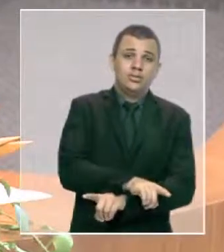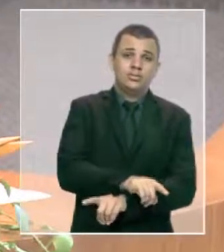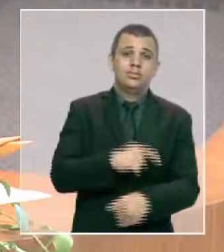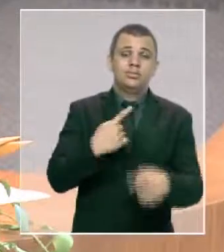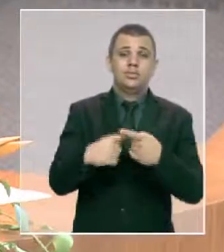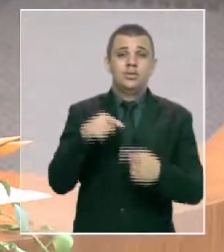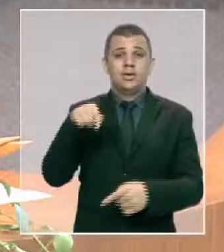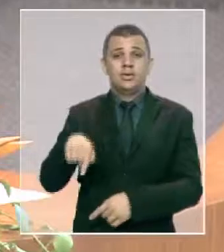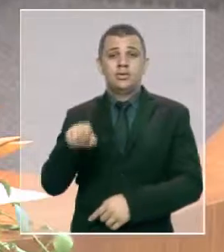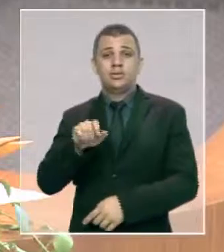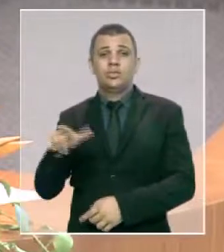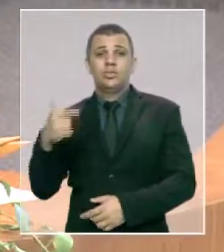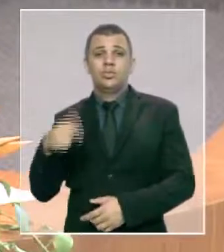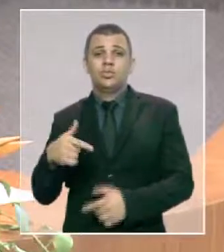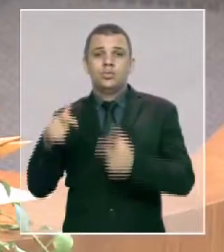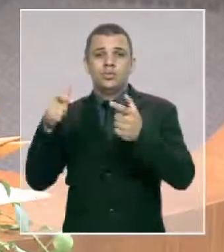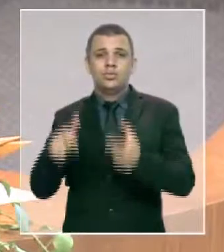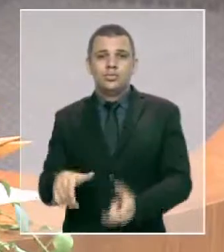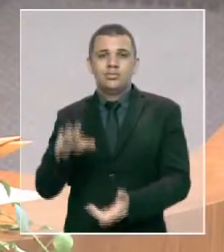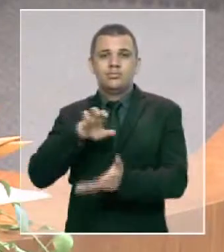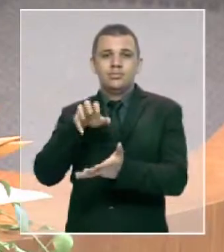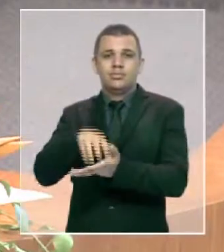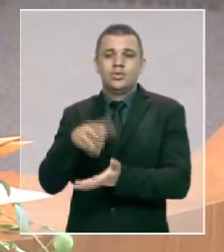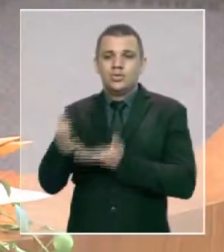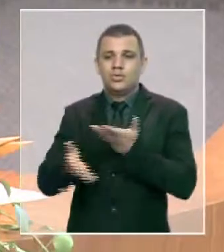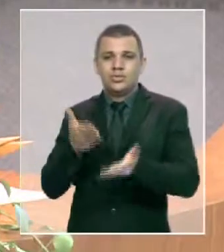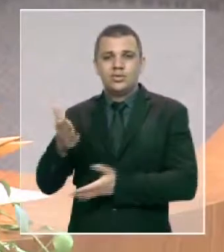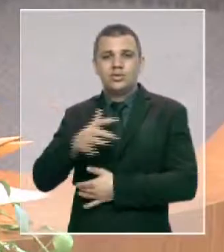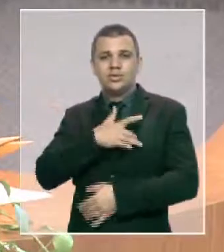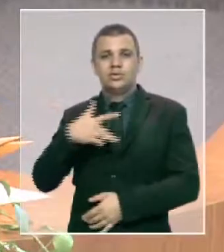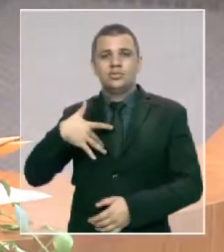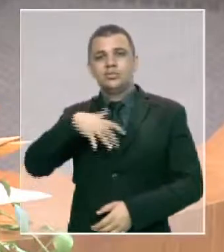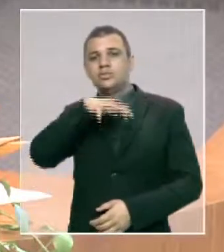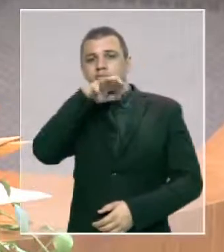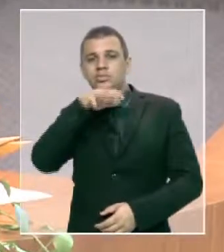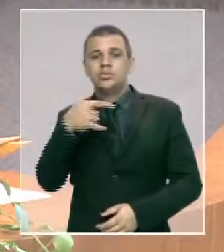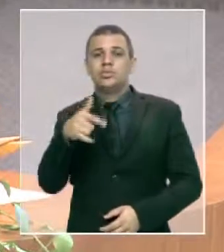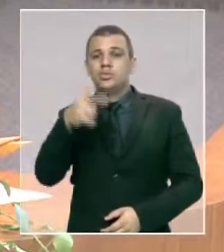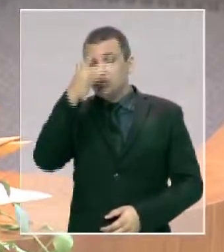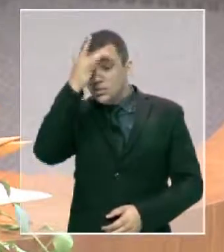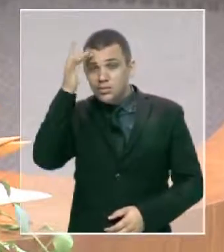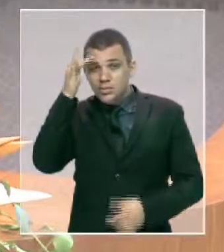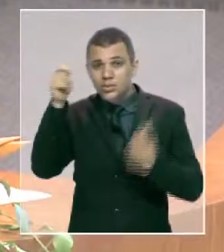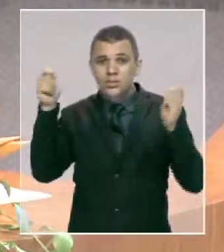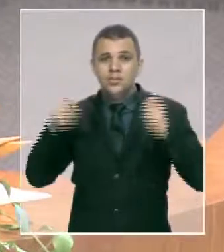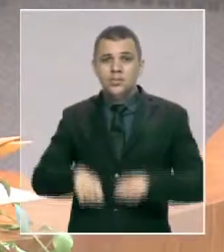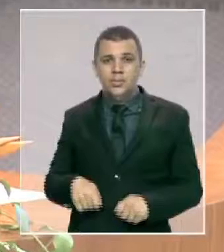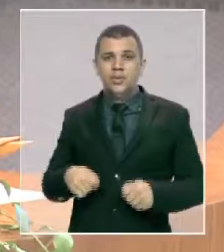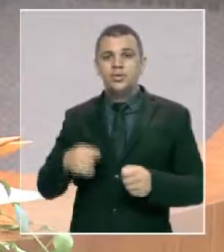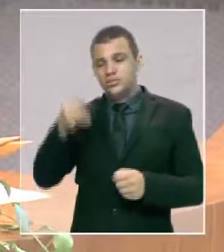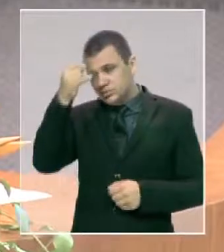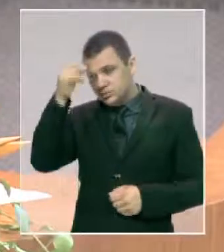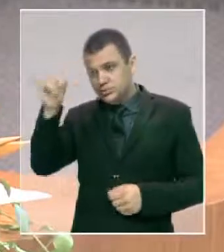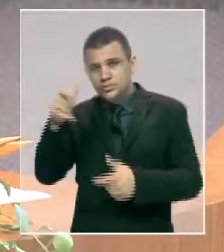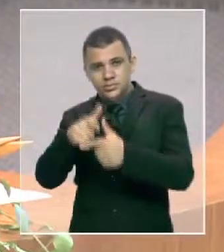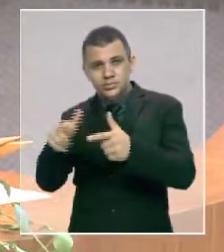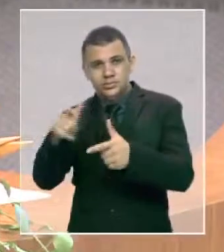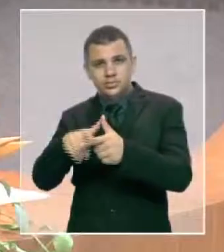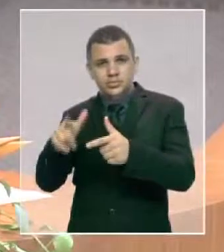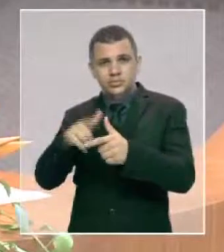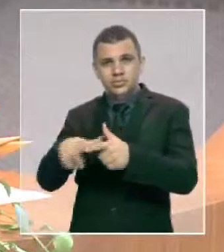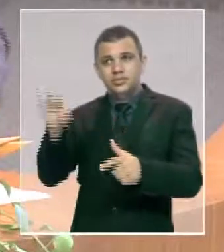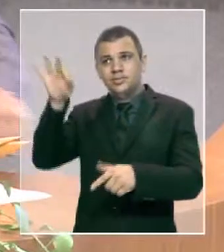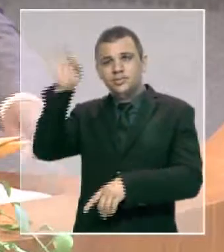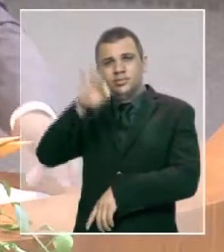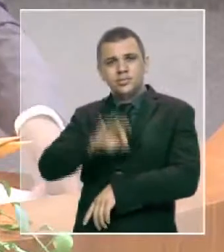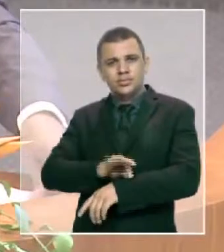nós não temos pessoas capacitadas, habilitadas para fazer esse combate. Então há necessidade de maior atenção. Mas eu